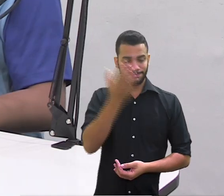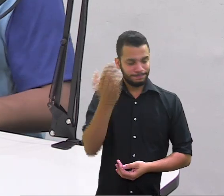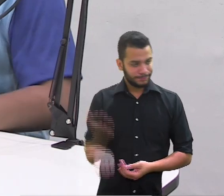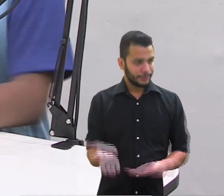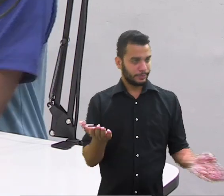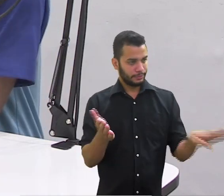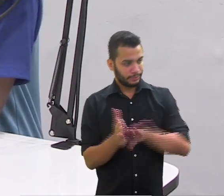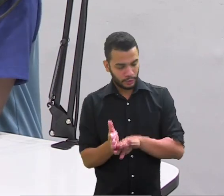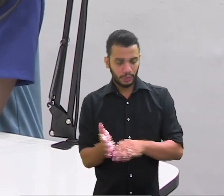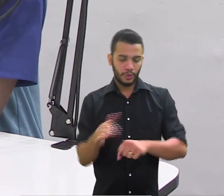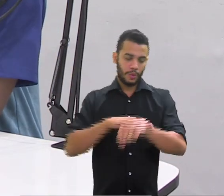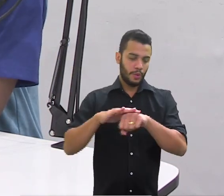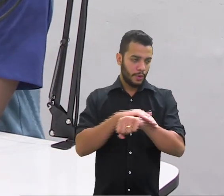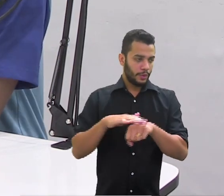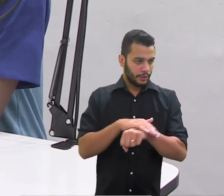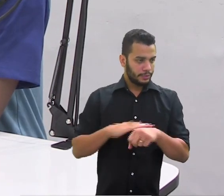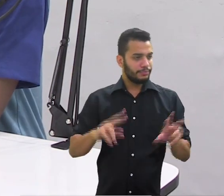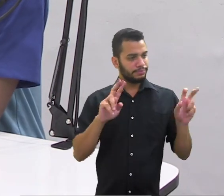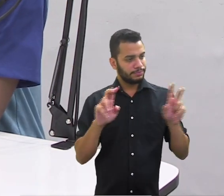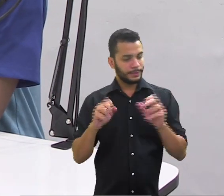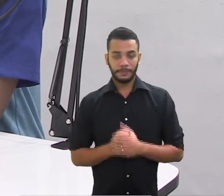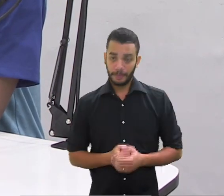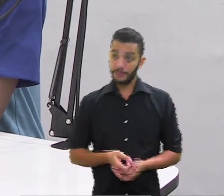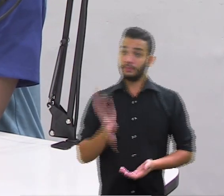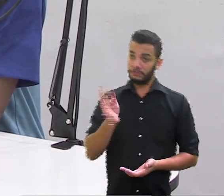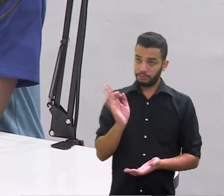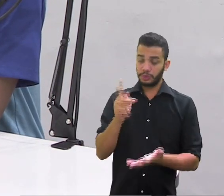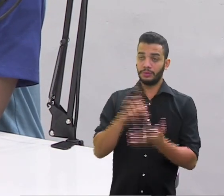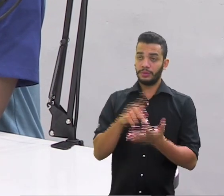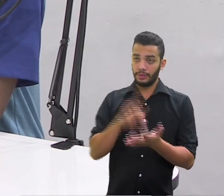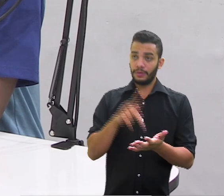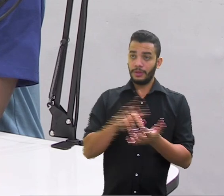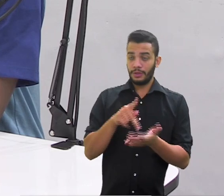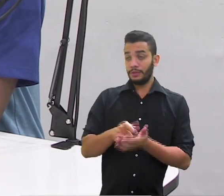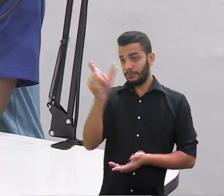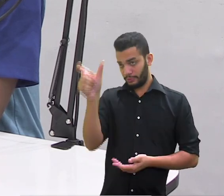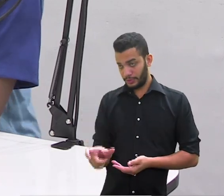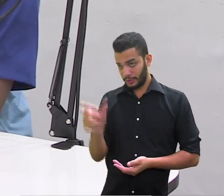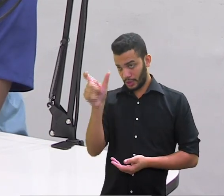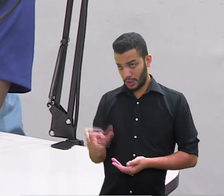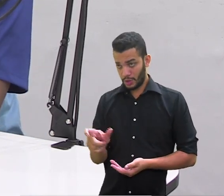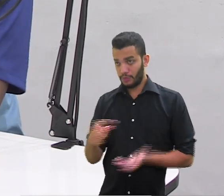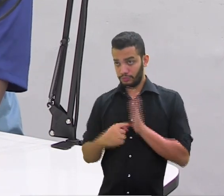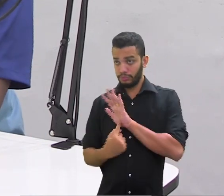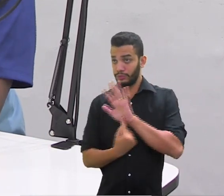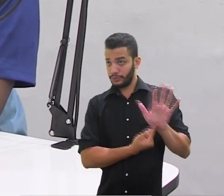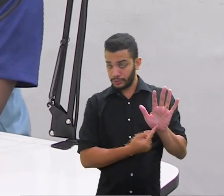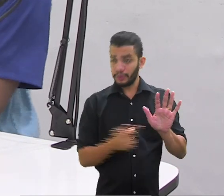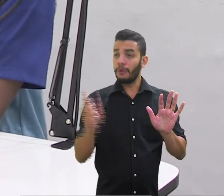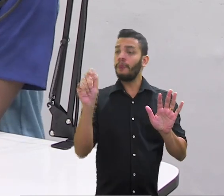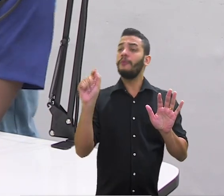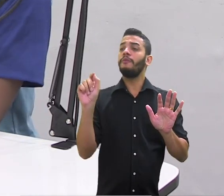falar sobre este tema, né? Kimberly, se apresente para nós, para os nossos